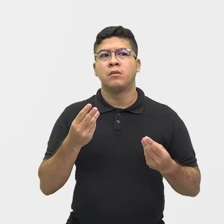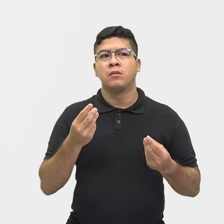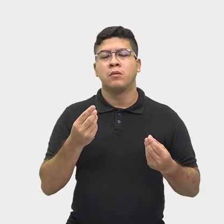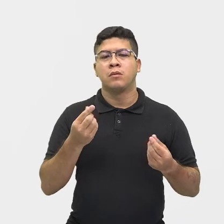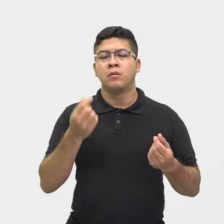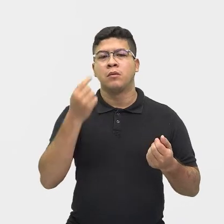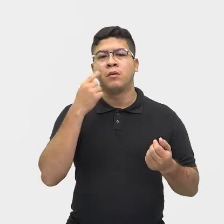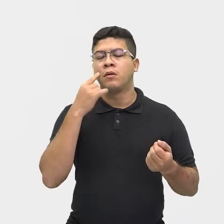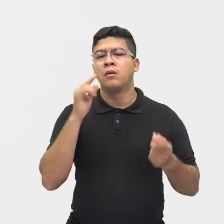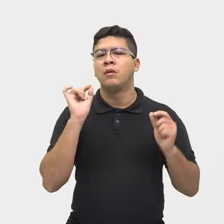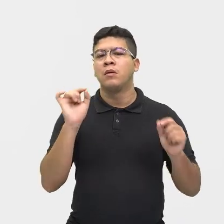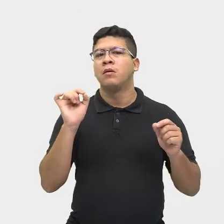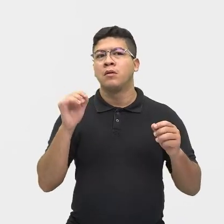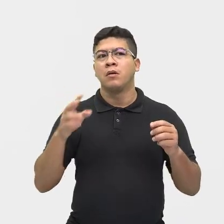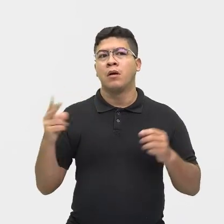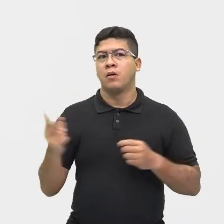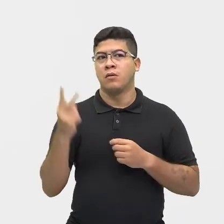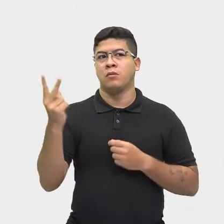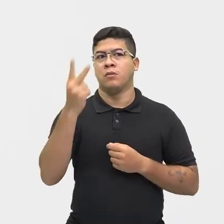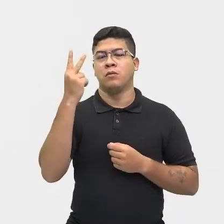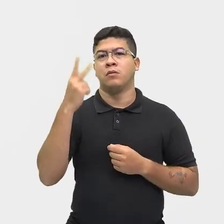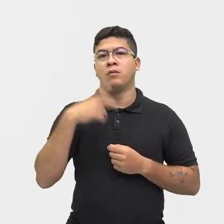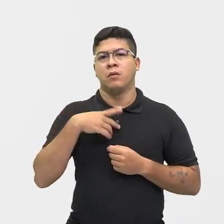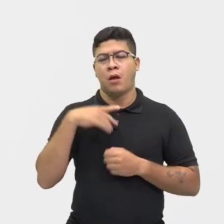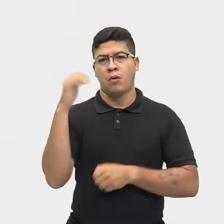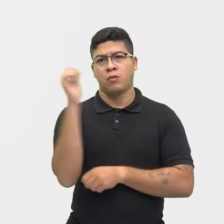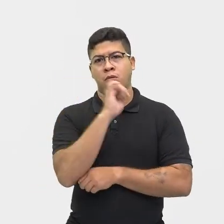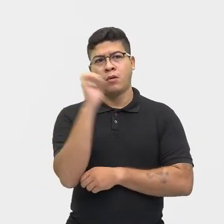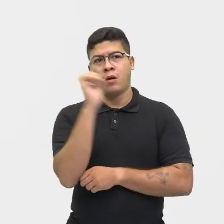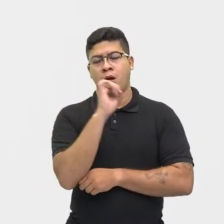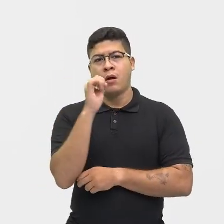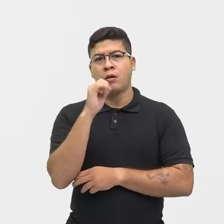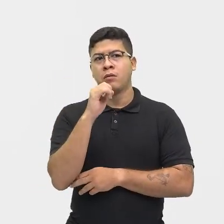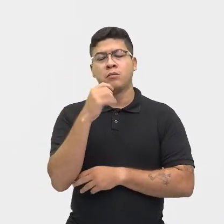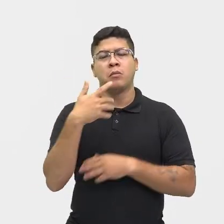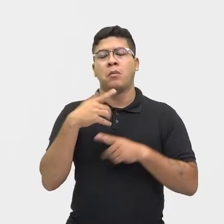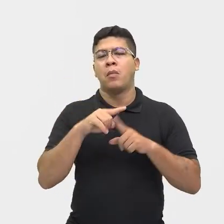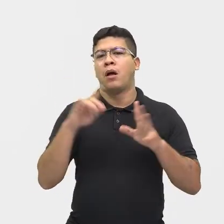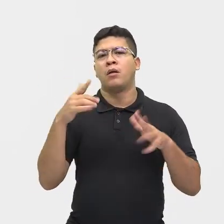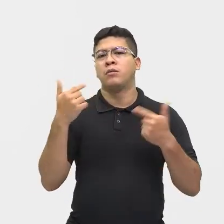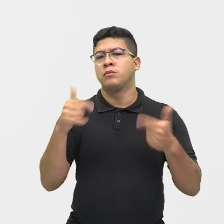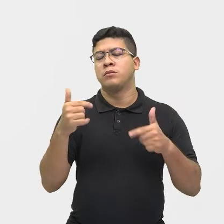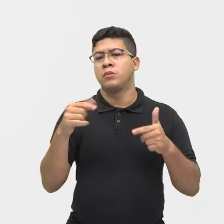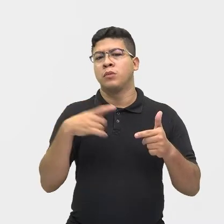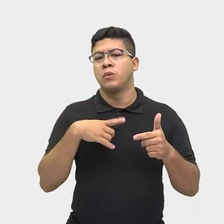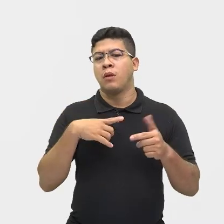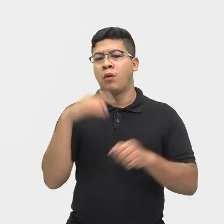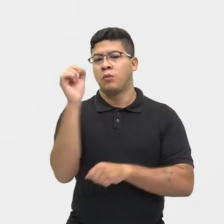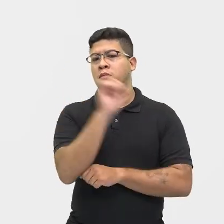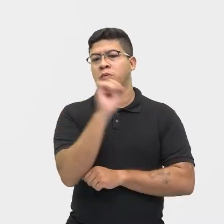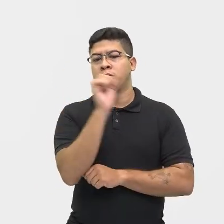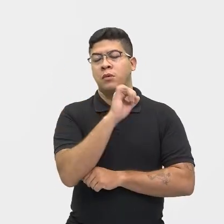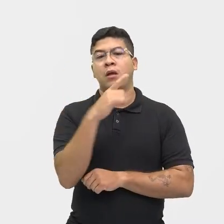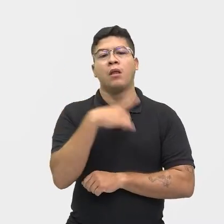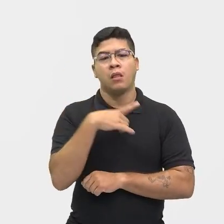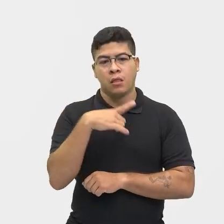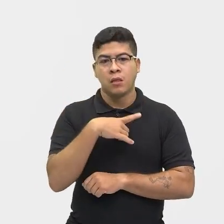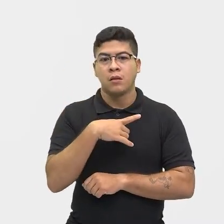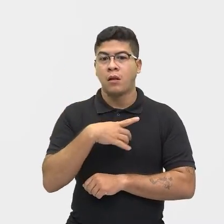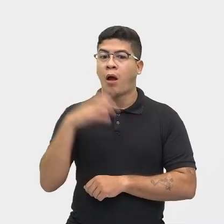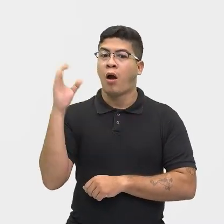que ele valorizava o carro, mas aí nós não temos a imagem do carro. Temos a imagem